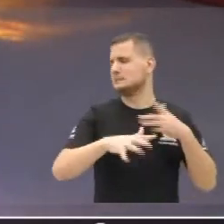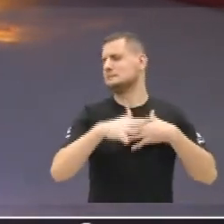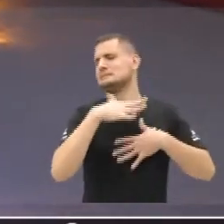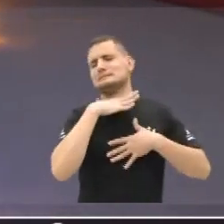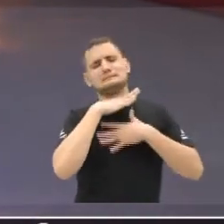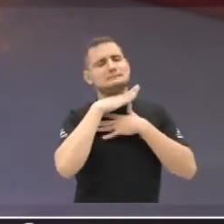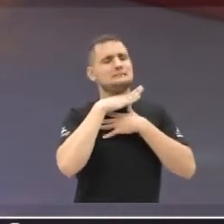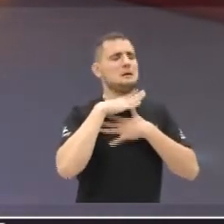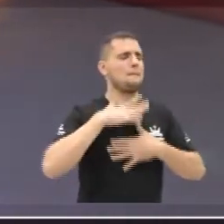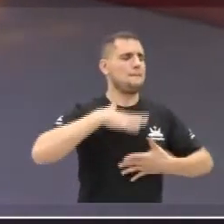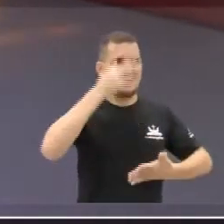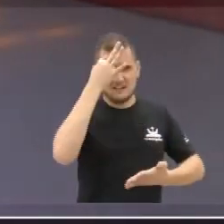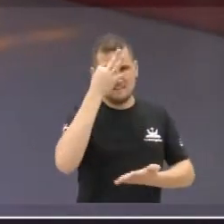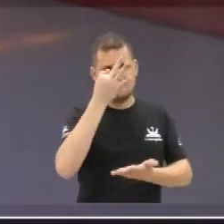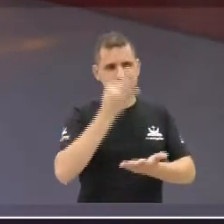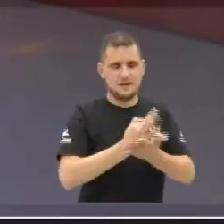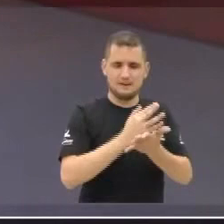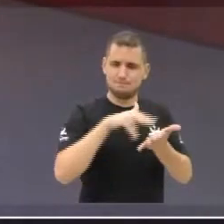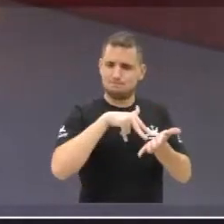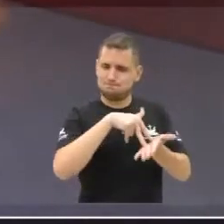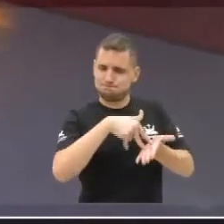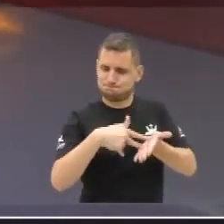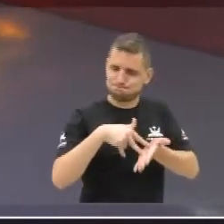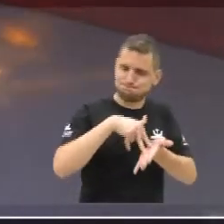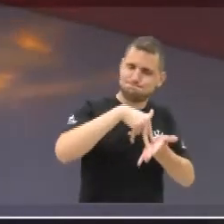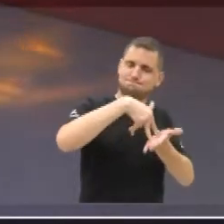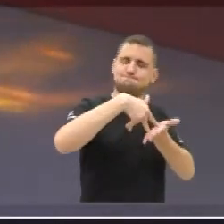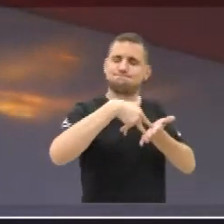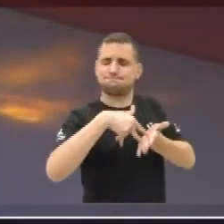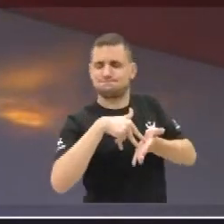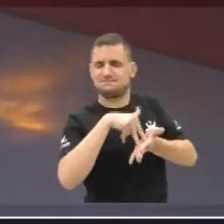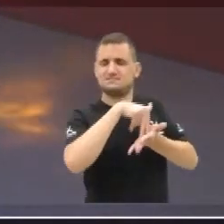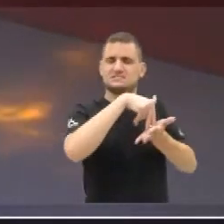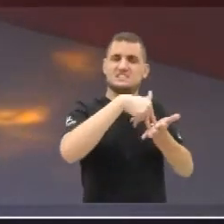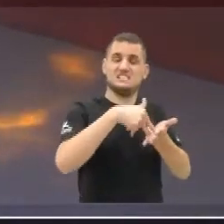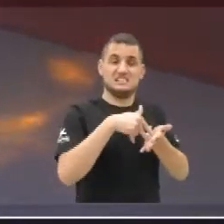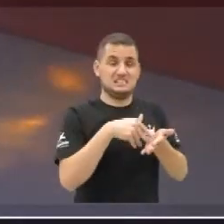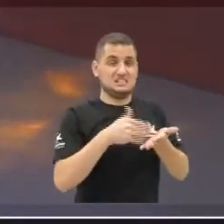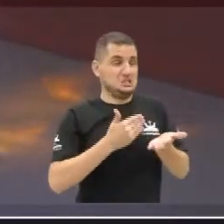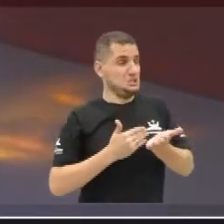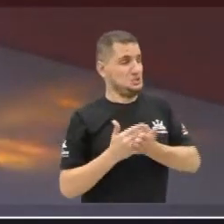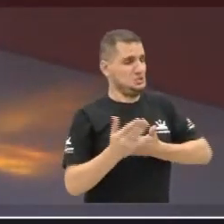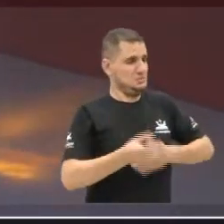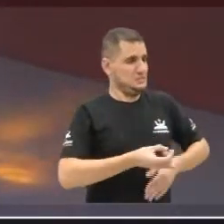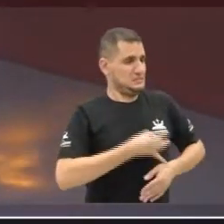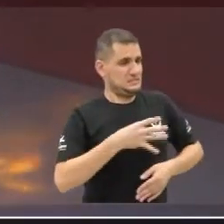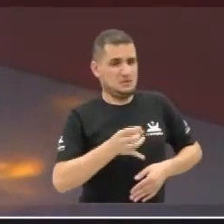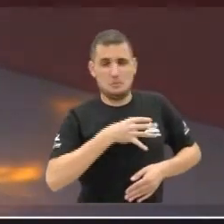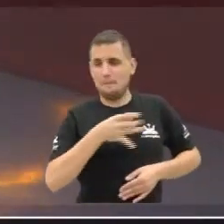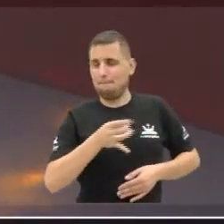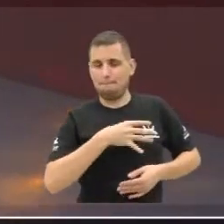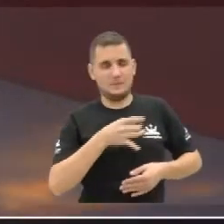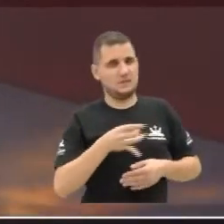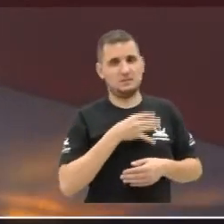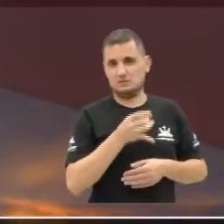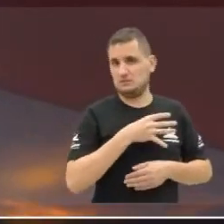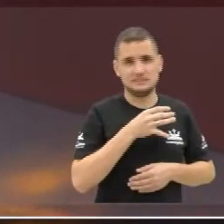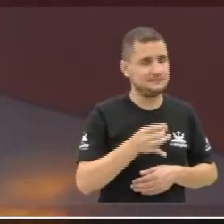fé começa a fraquejar, o medo se instala no